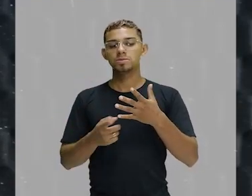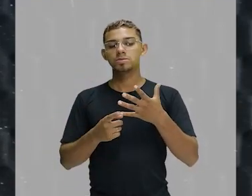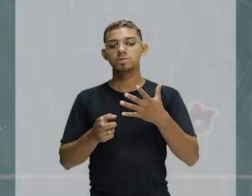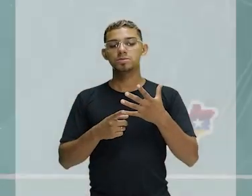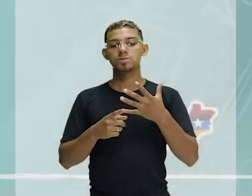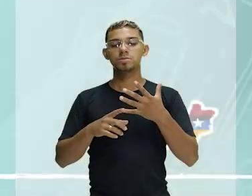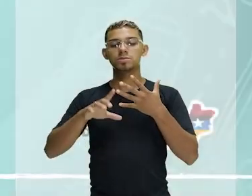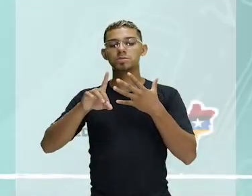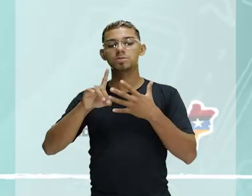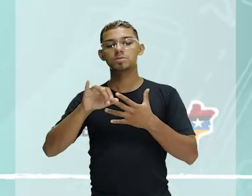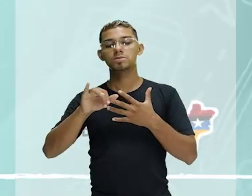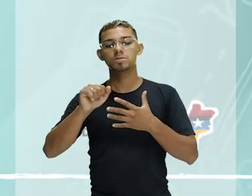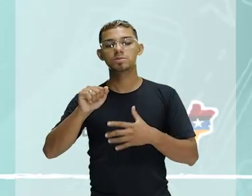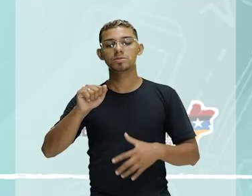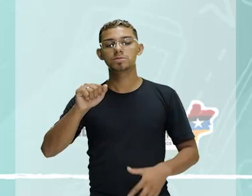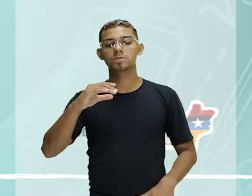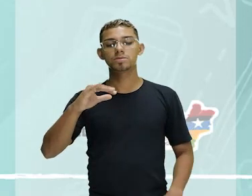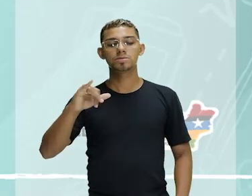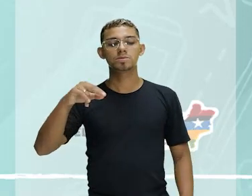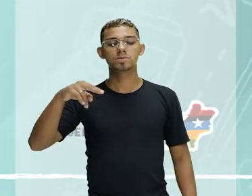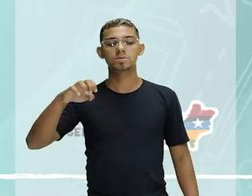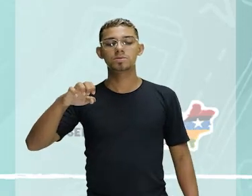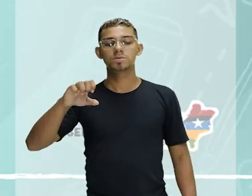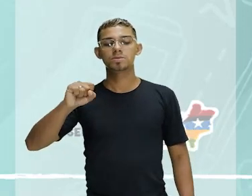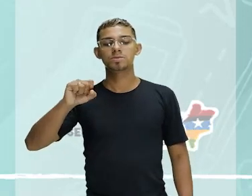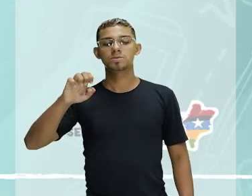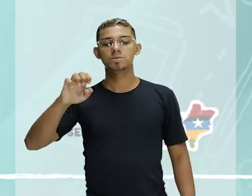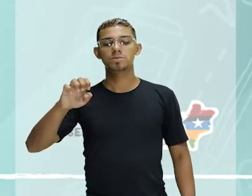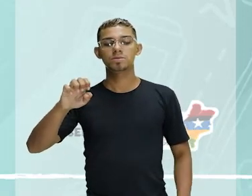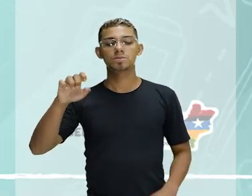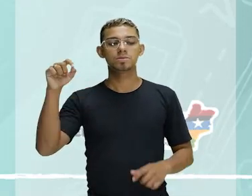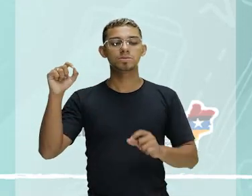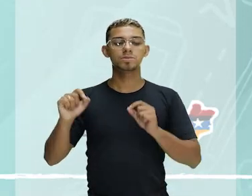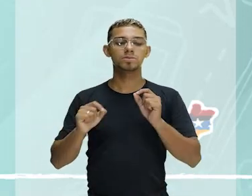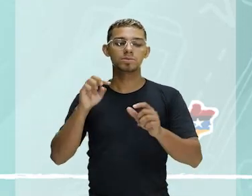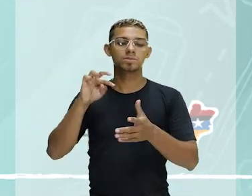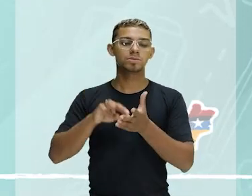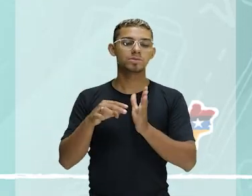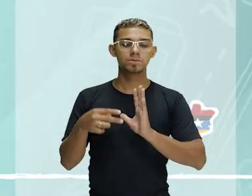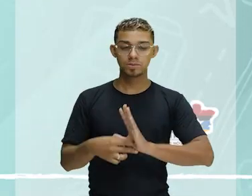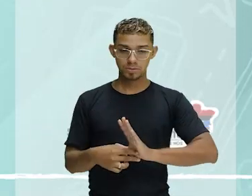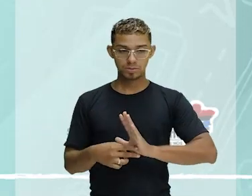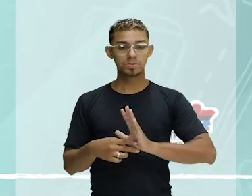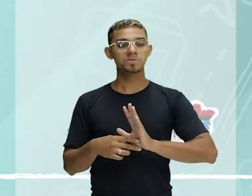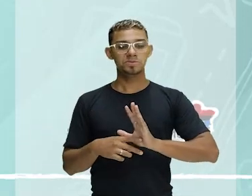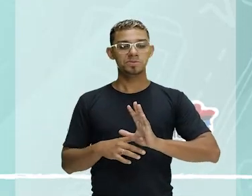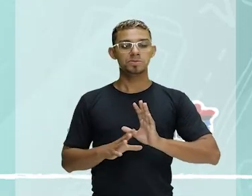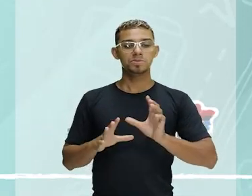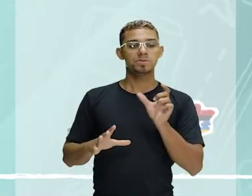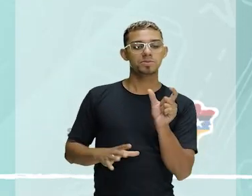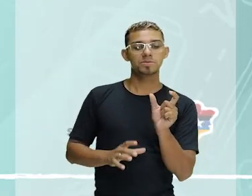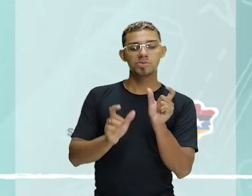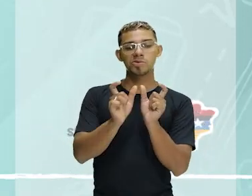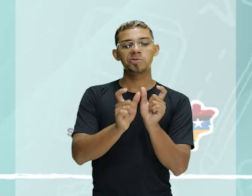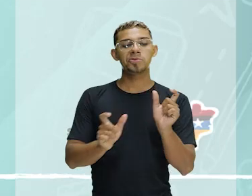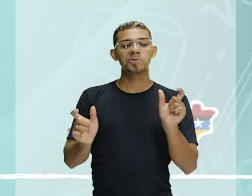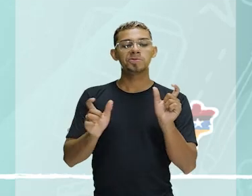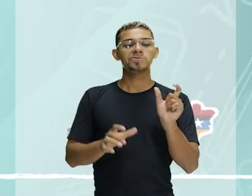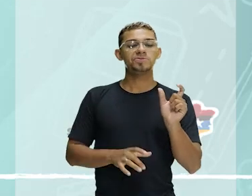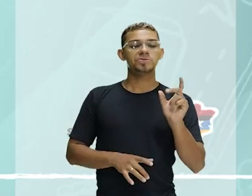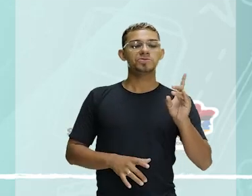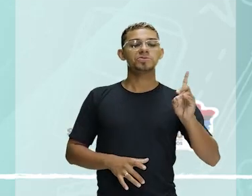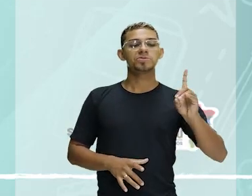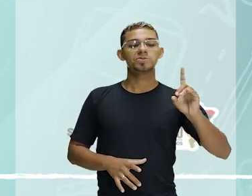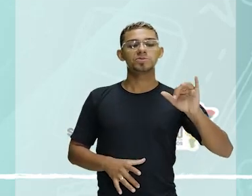a diacinese. Na diacinese, a membrana que envolve o núcleo, que é a carioteca, ela se desfaz, sofre